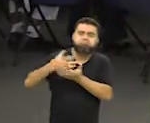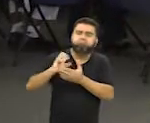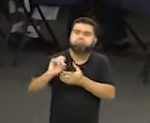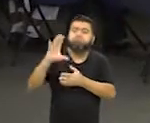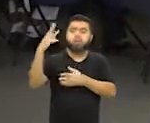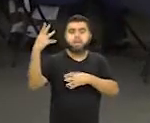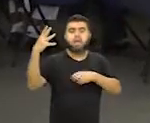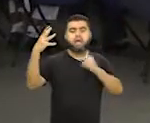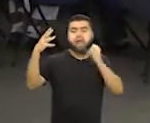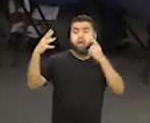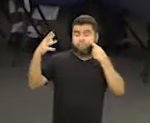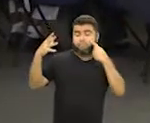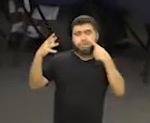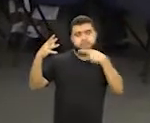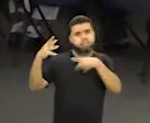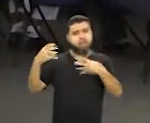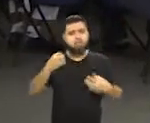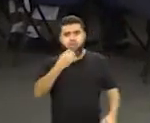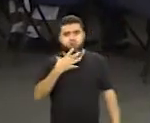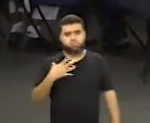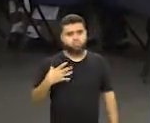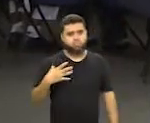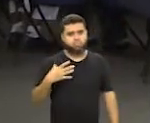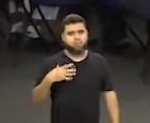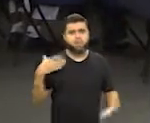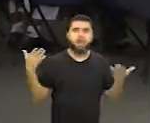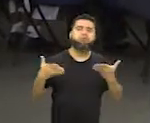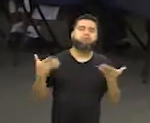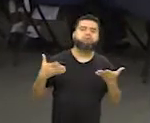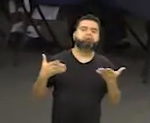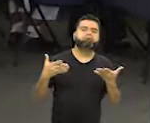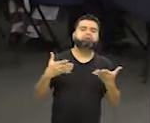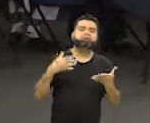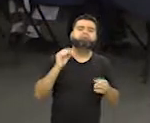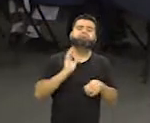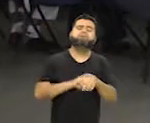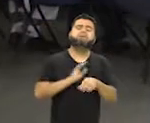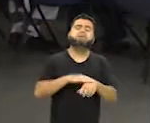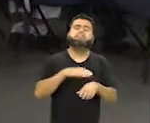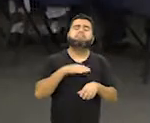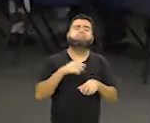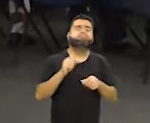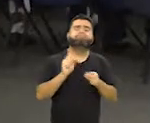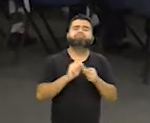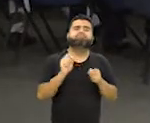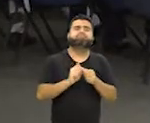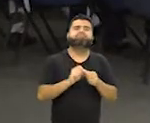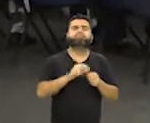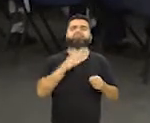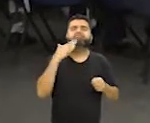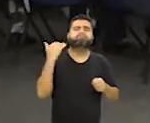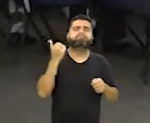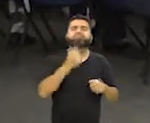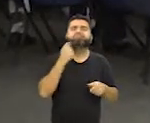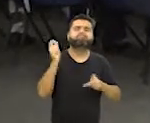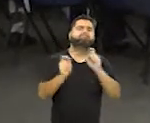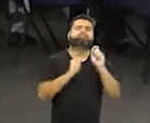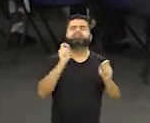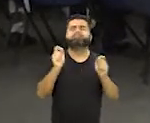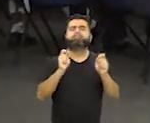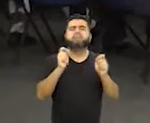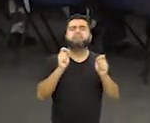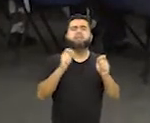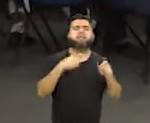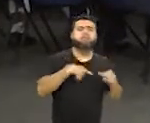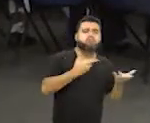prática e verificado qual sua eficácia e o que, que pode ser feito agora pelo poder público, pela